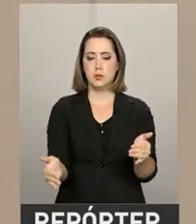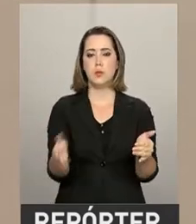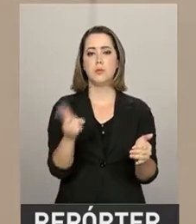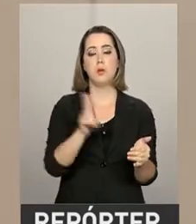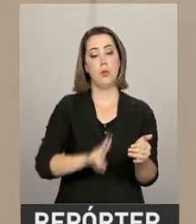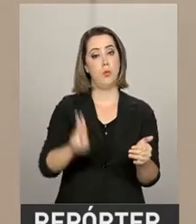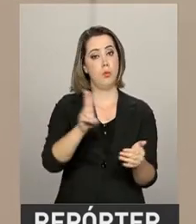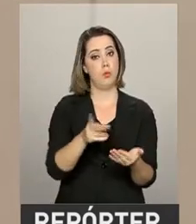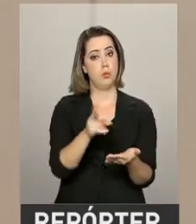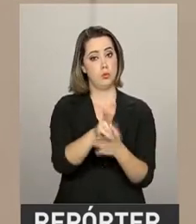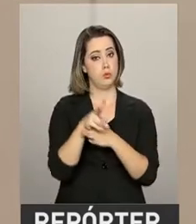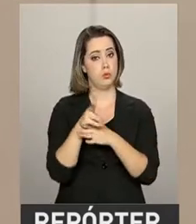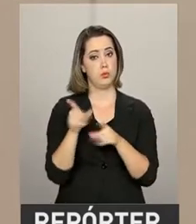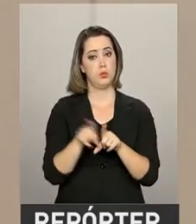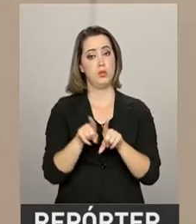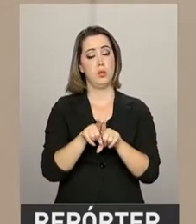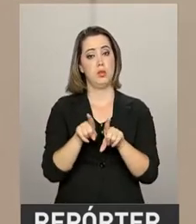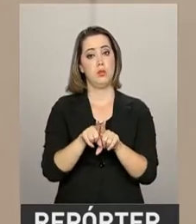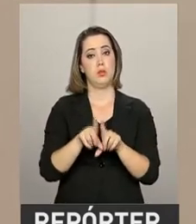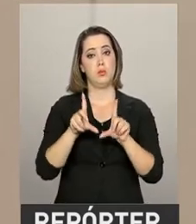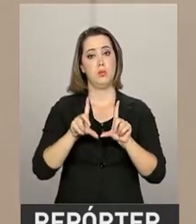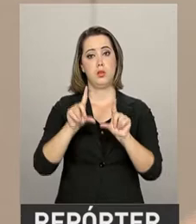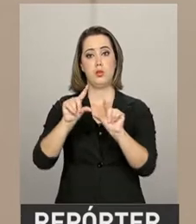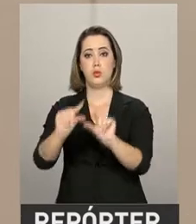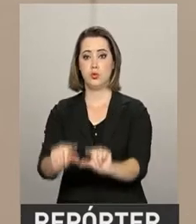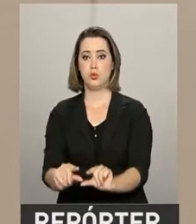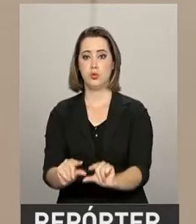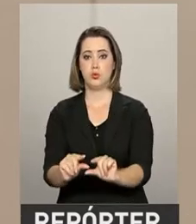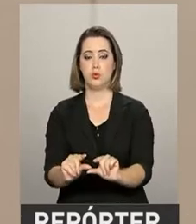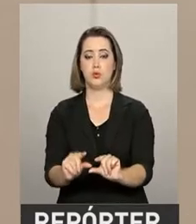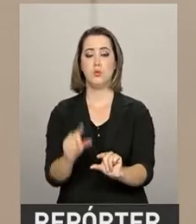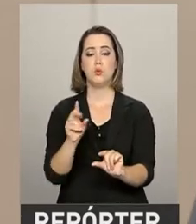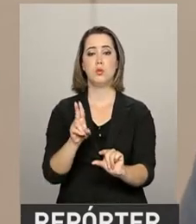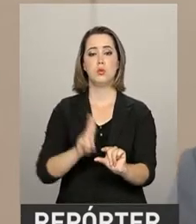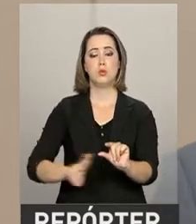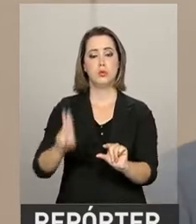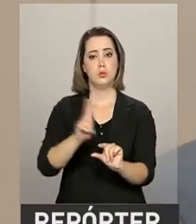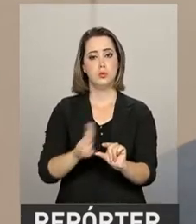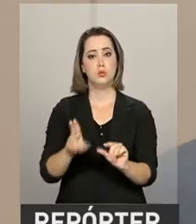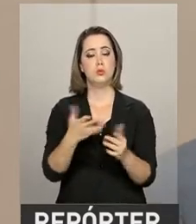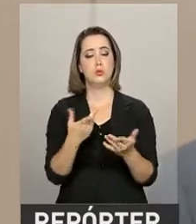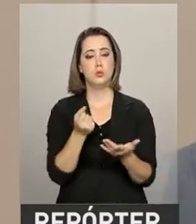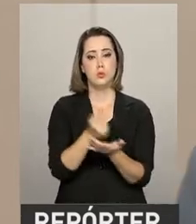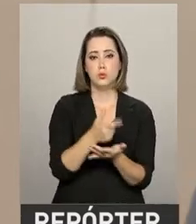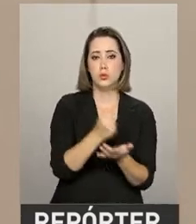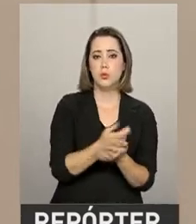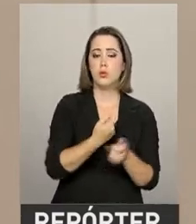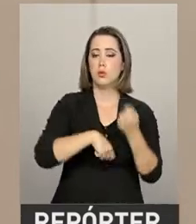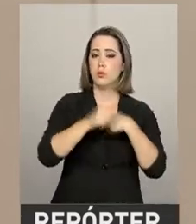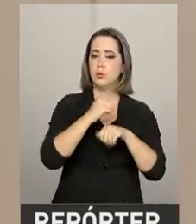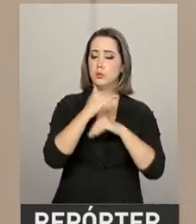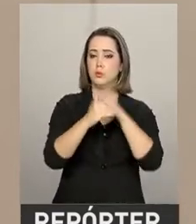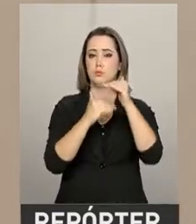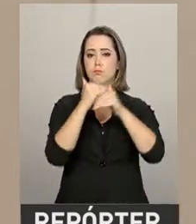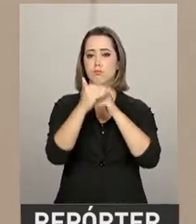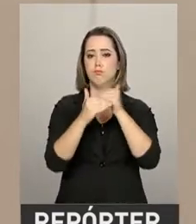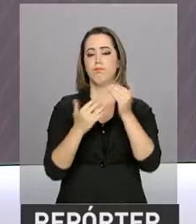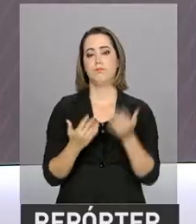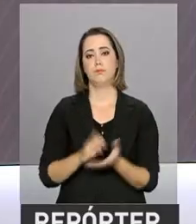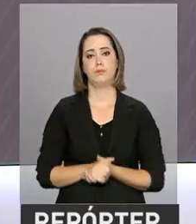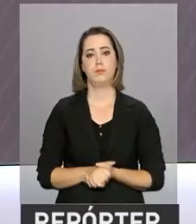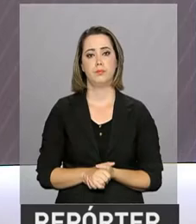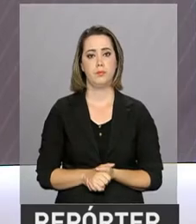consumo, tenham redução dos custos financeiros e que a economia brasileira volte a crescer rapidamente.